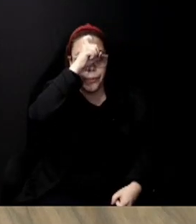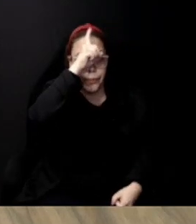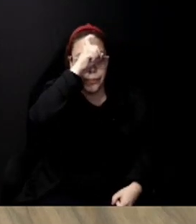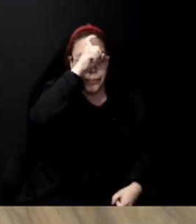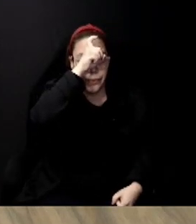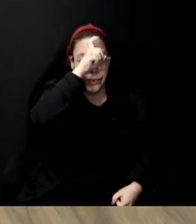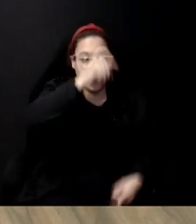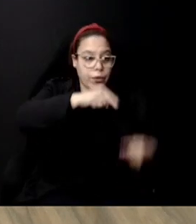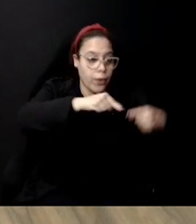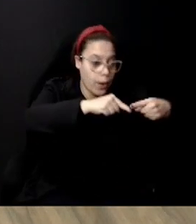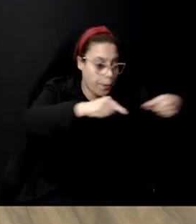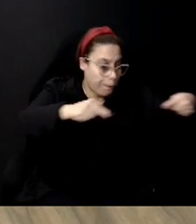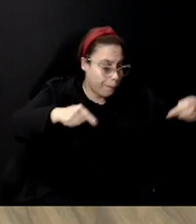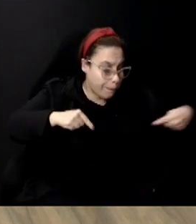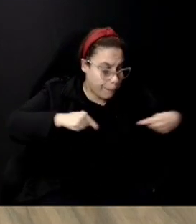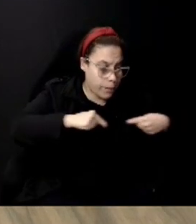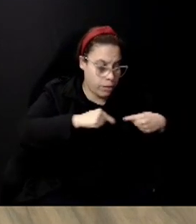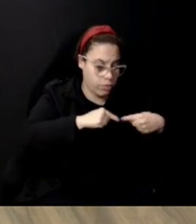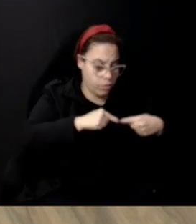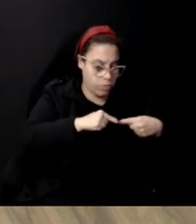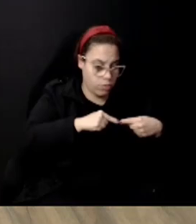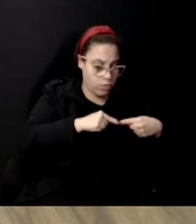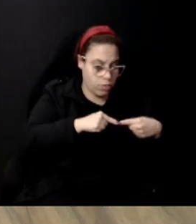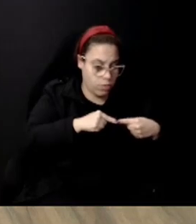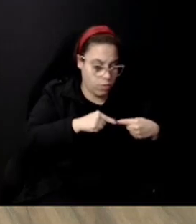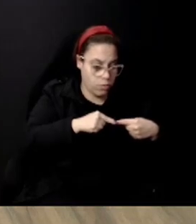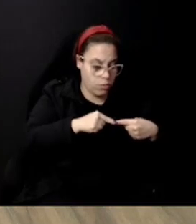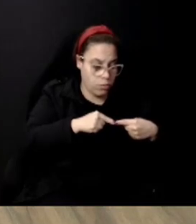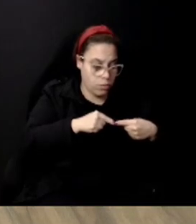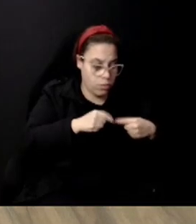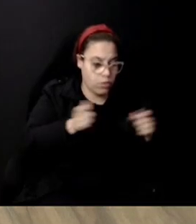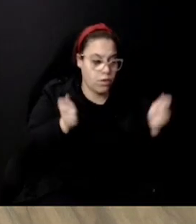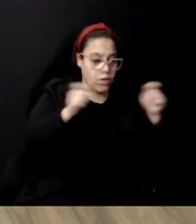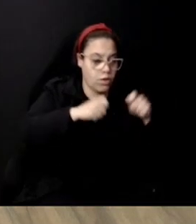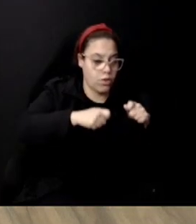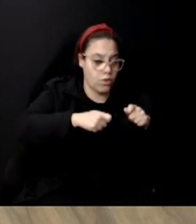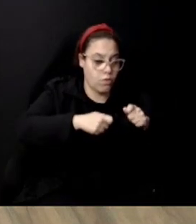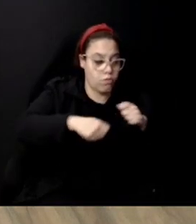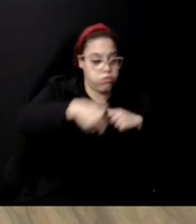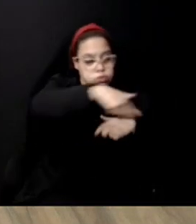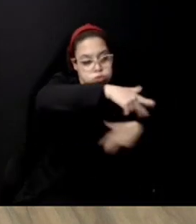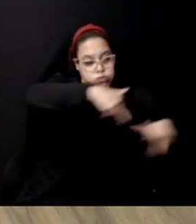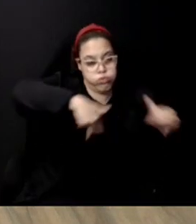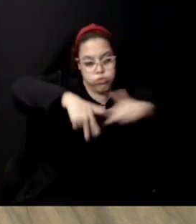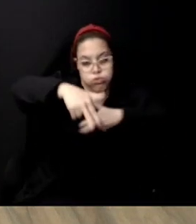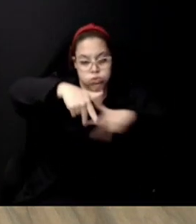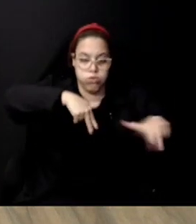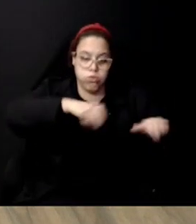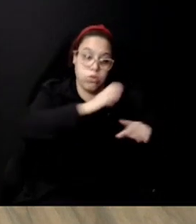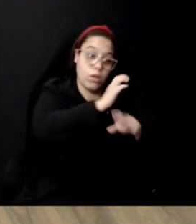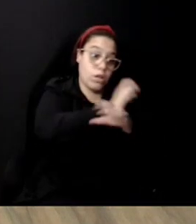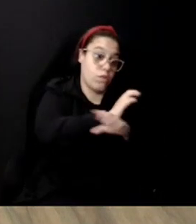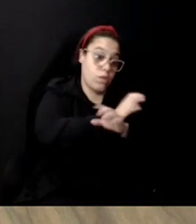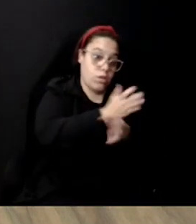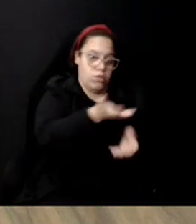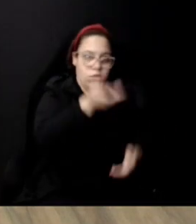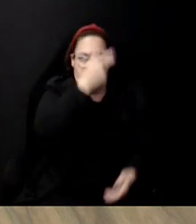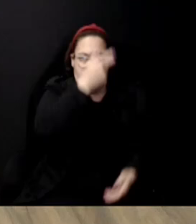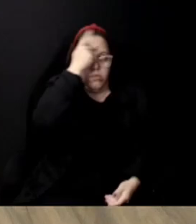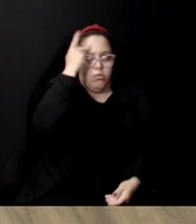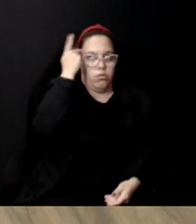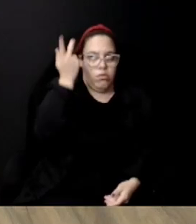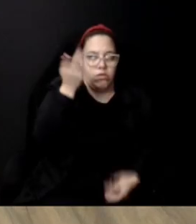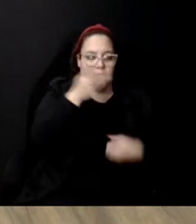ambientes onde é muito provável a circulação de civis. Porque as pessoas, né, embora o país